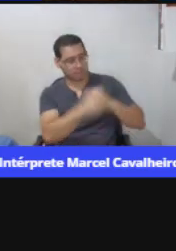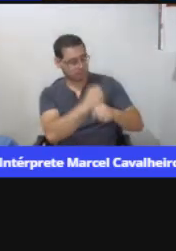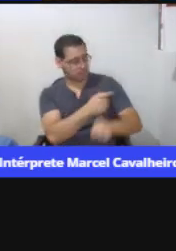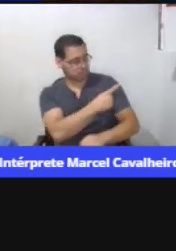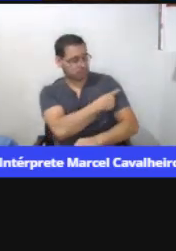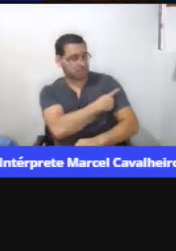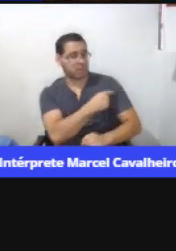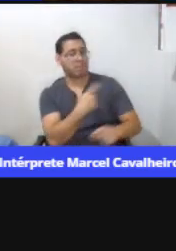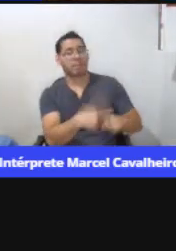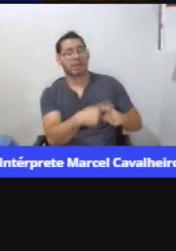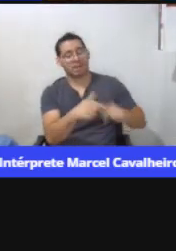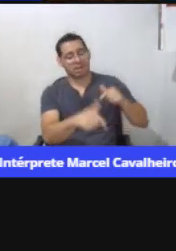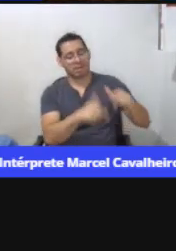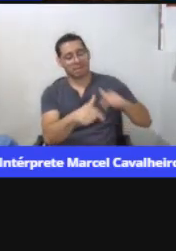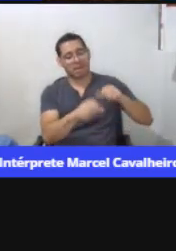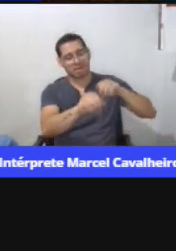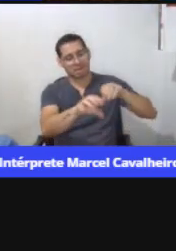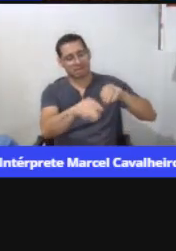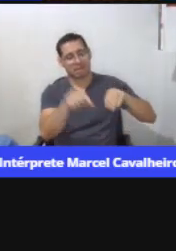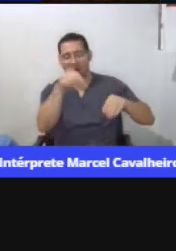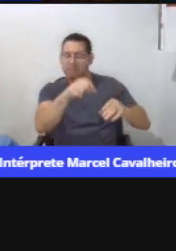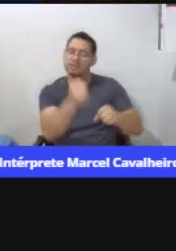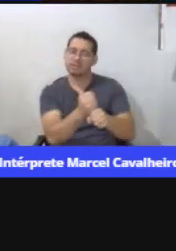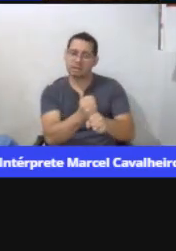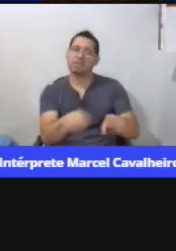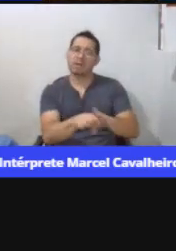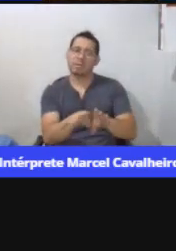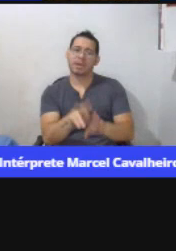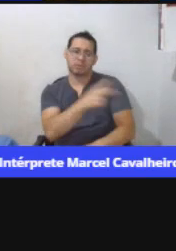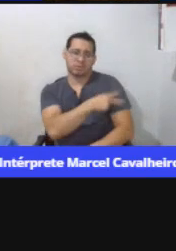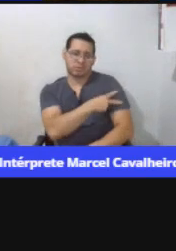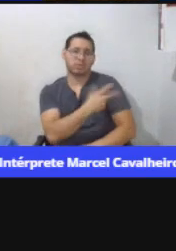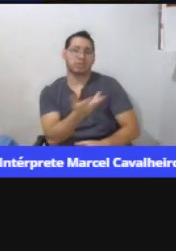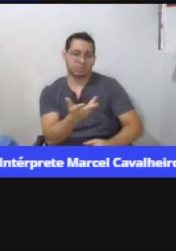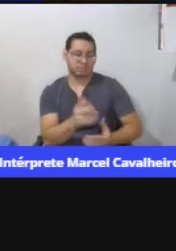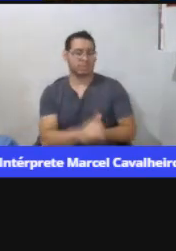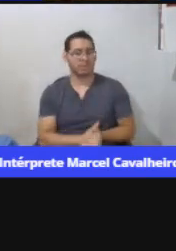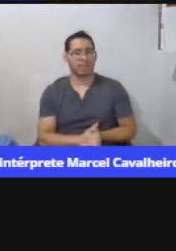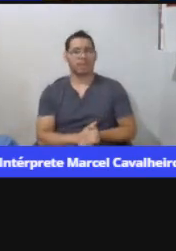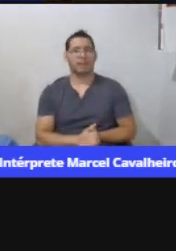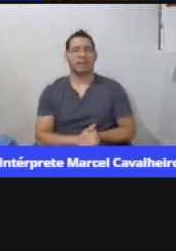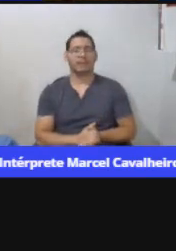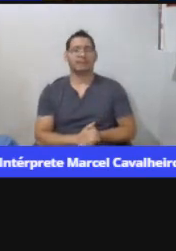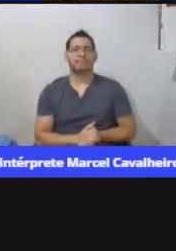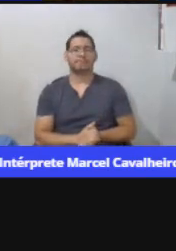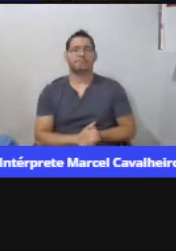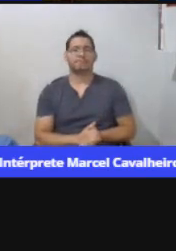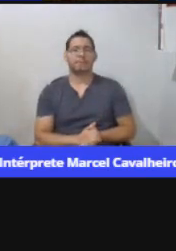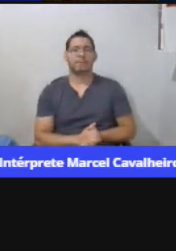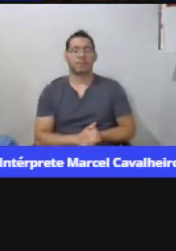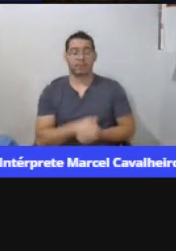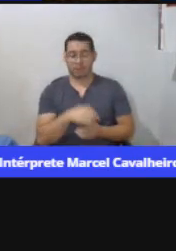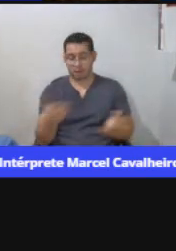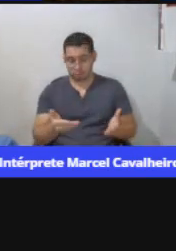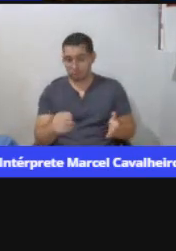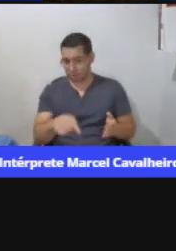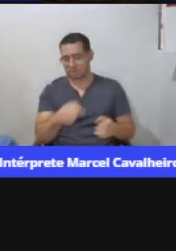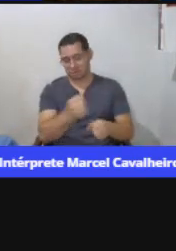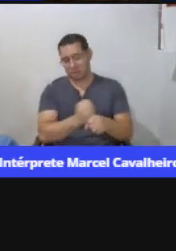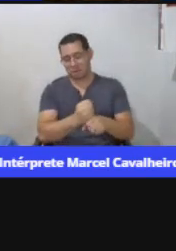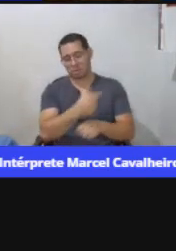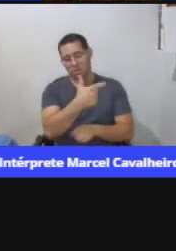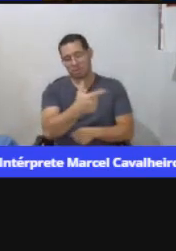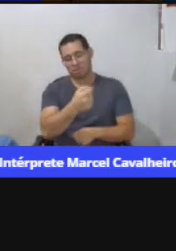no 2º ano, certo? Para os alunos que estão matriculados no 2º ano, agora nesse ano de